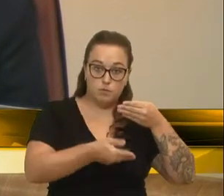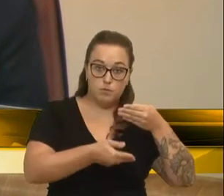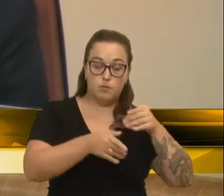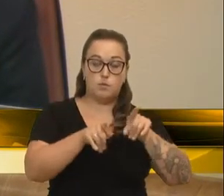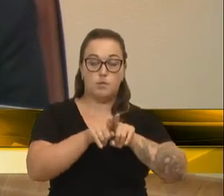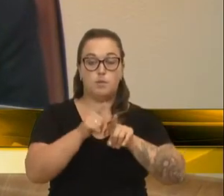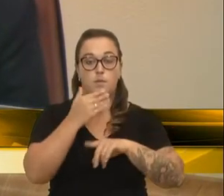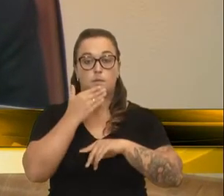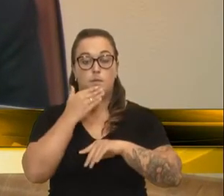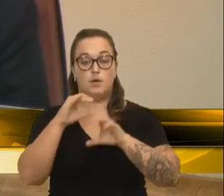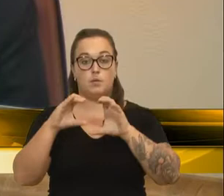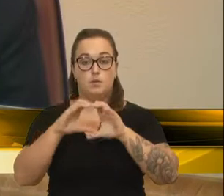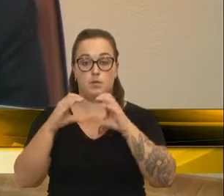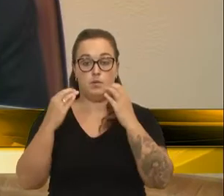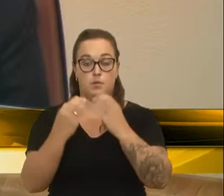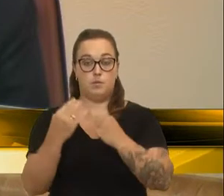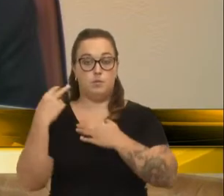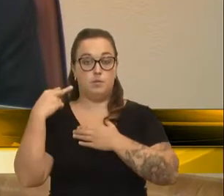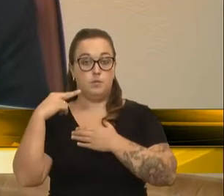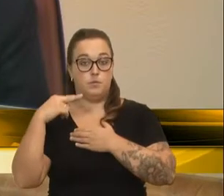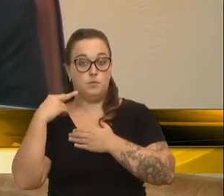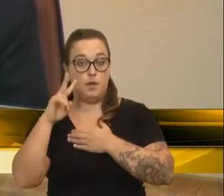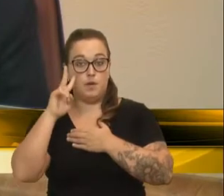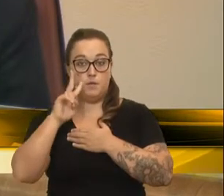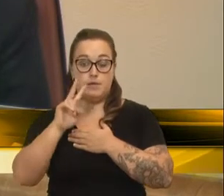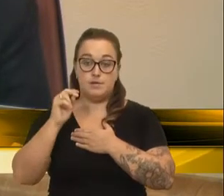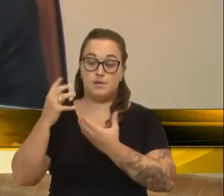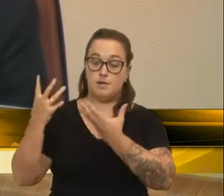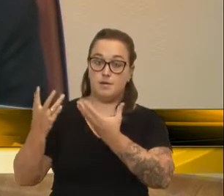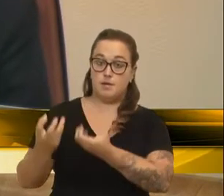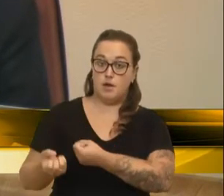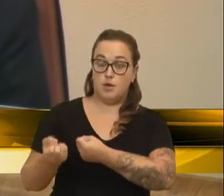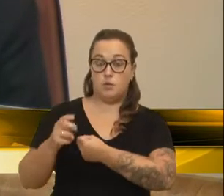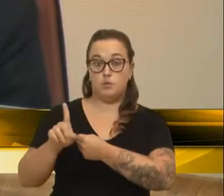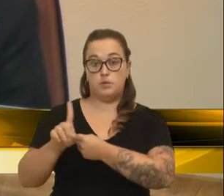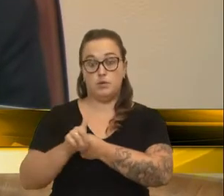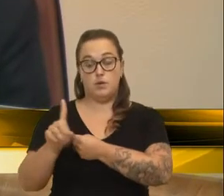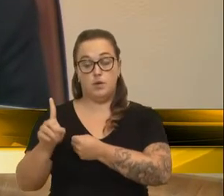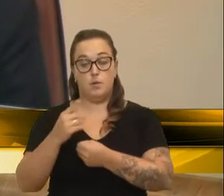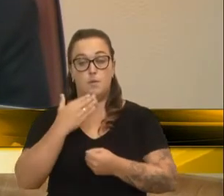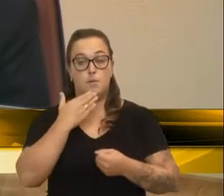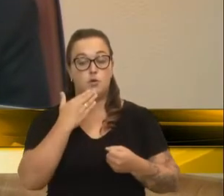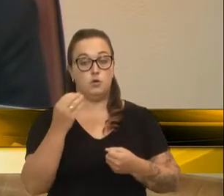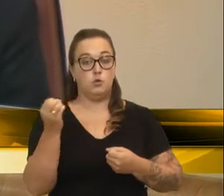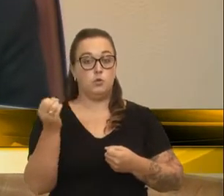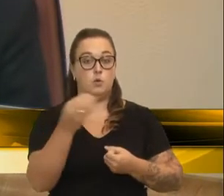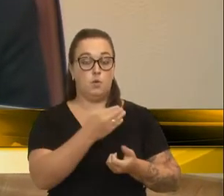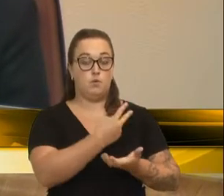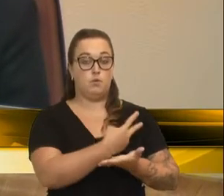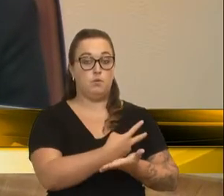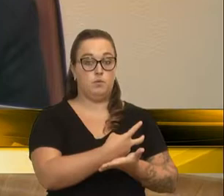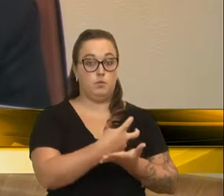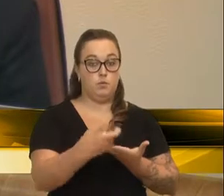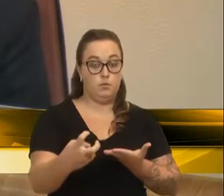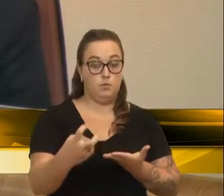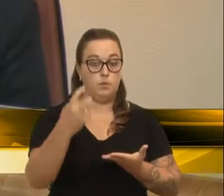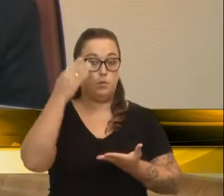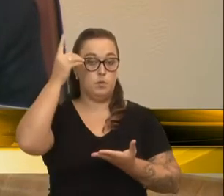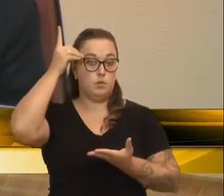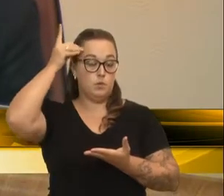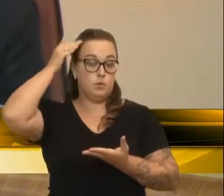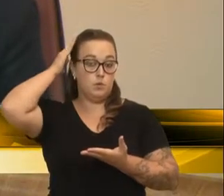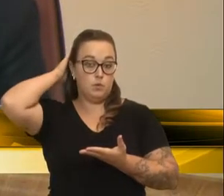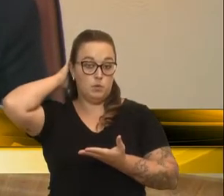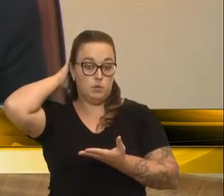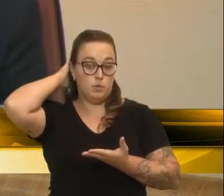requeiro a Câmara votar a admissibilidade também deste novo pedido de cassação do mandato de Daniel Antônio Guerra,